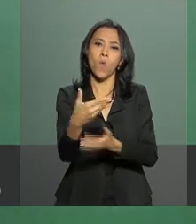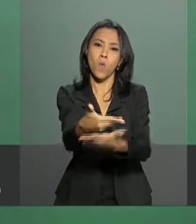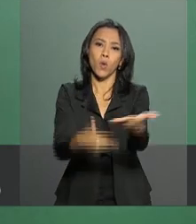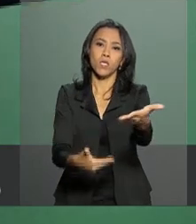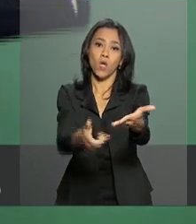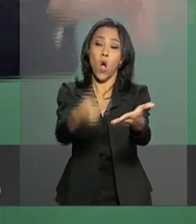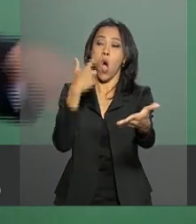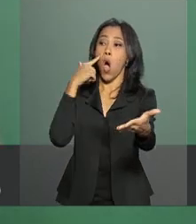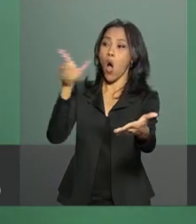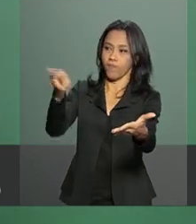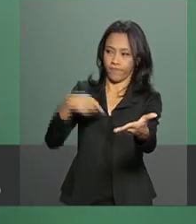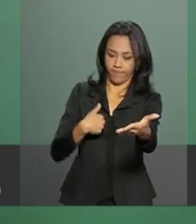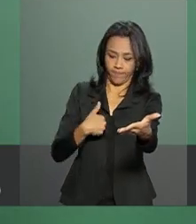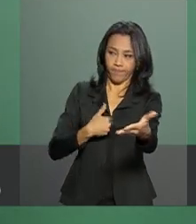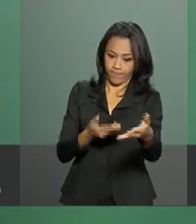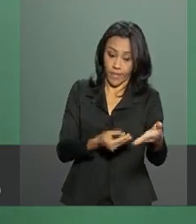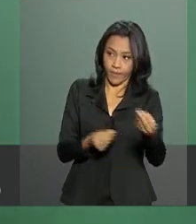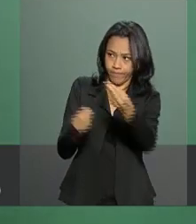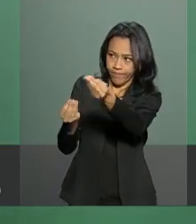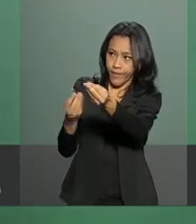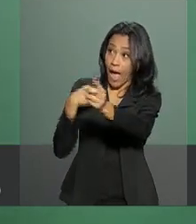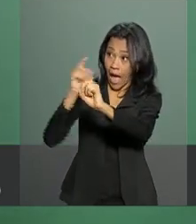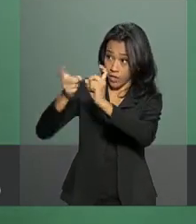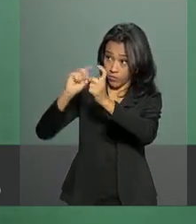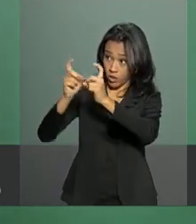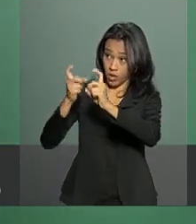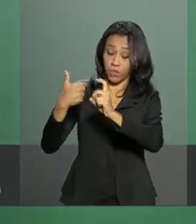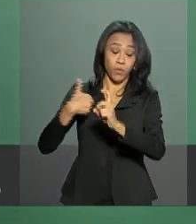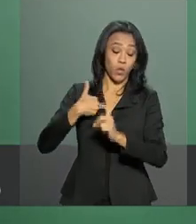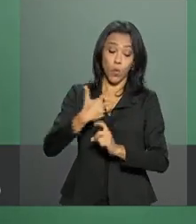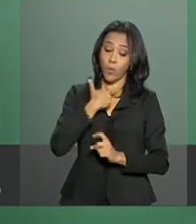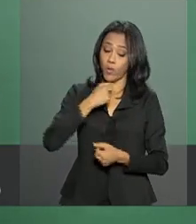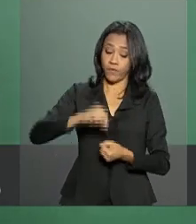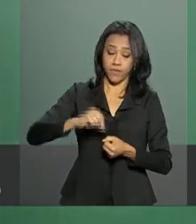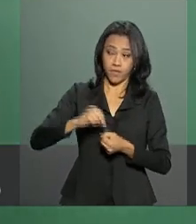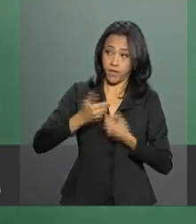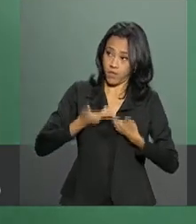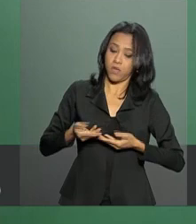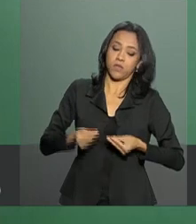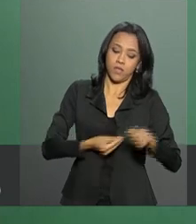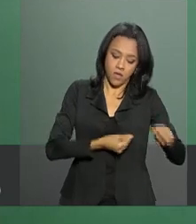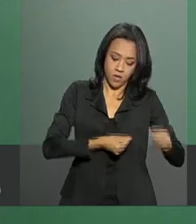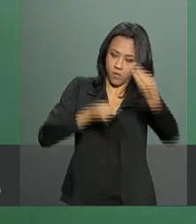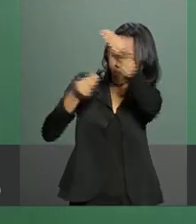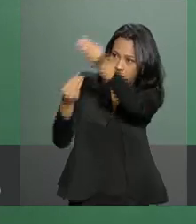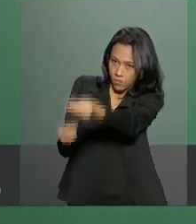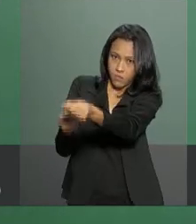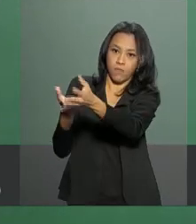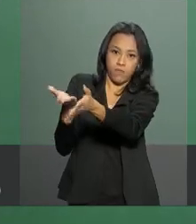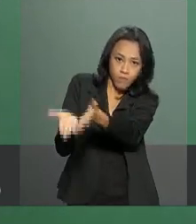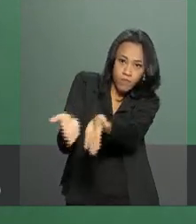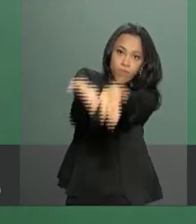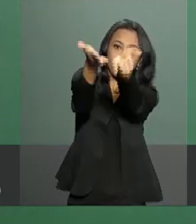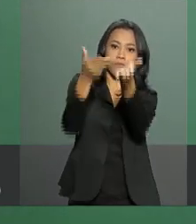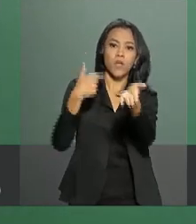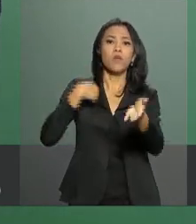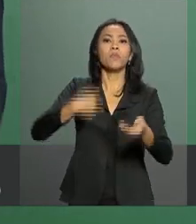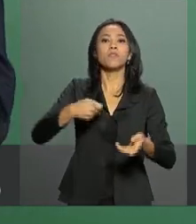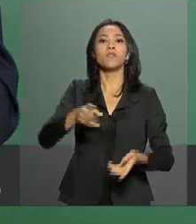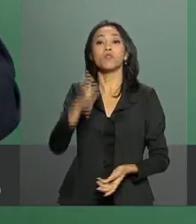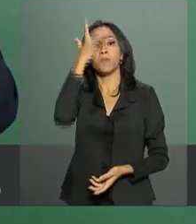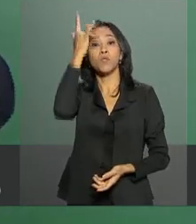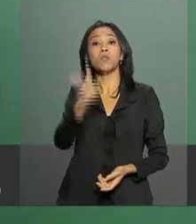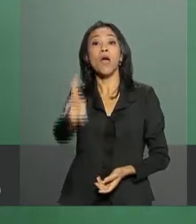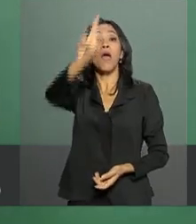gloria administra aqui porque eu não posso fazê lo diretamente eu estou numa democracia grega então eu preciso de representantes